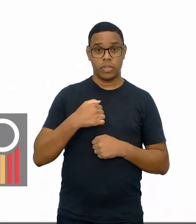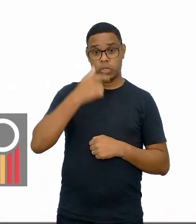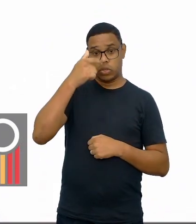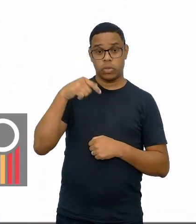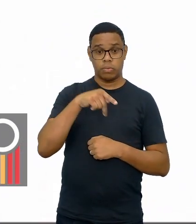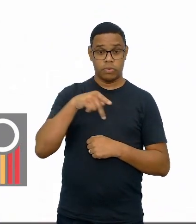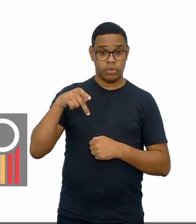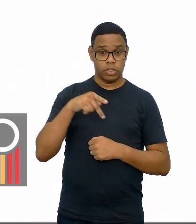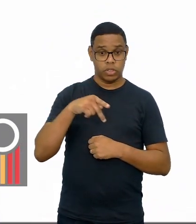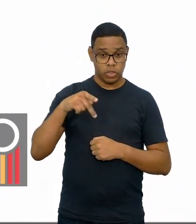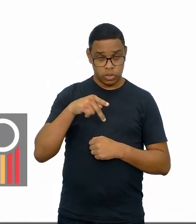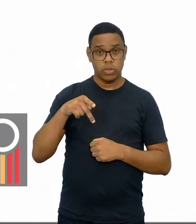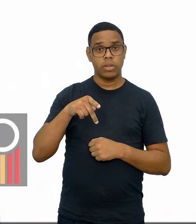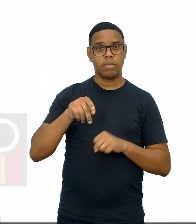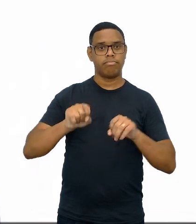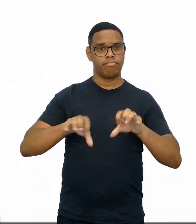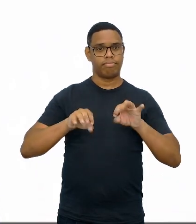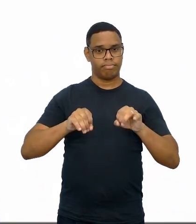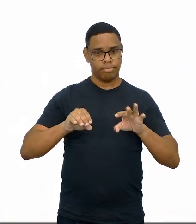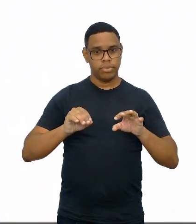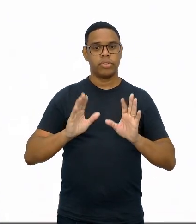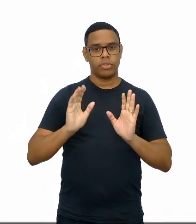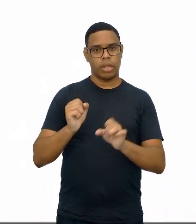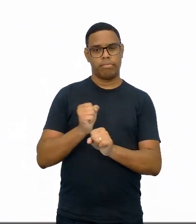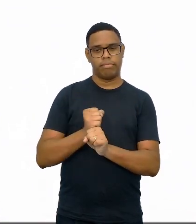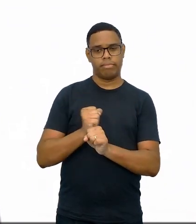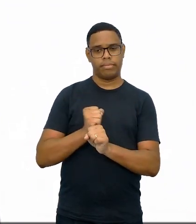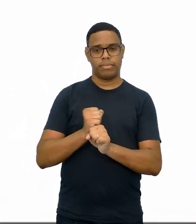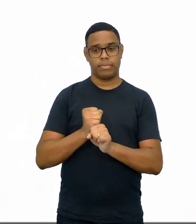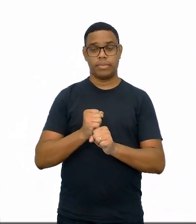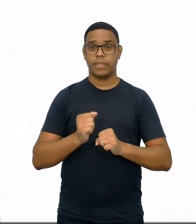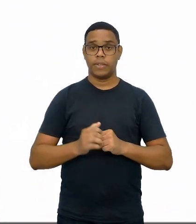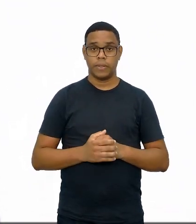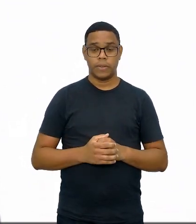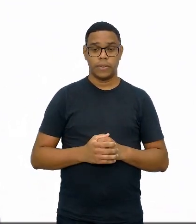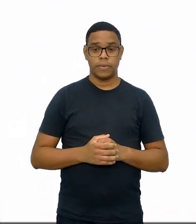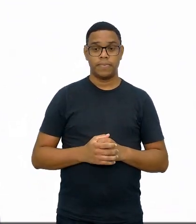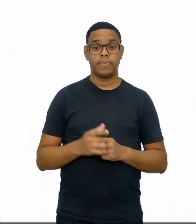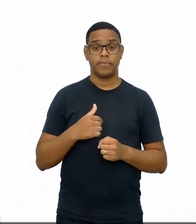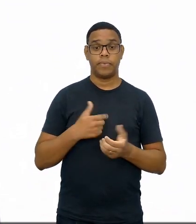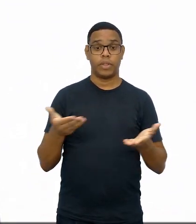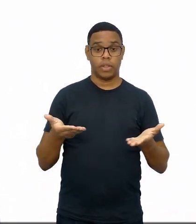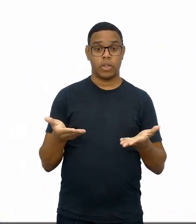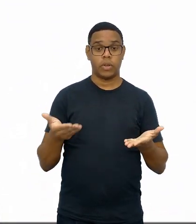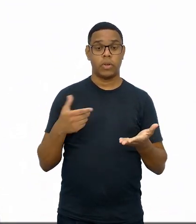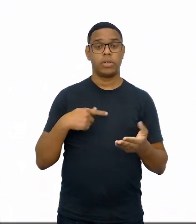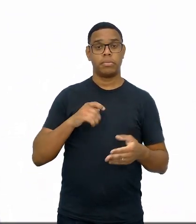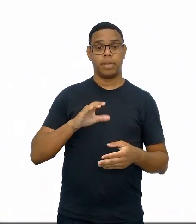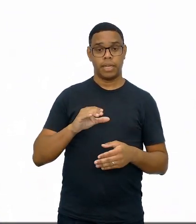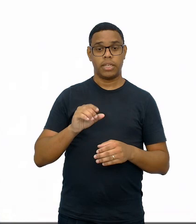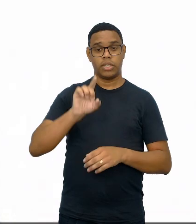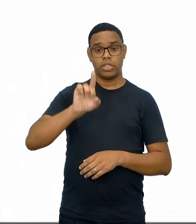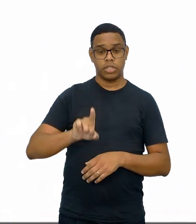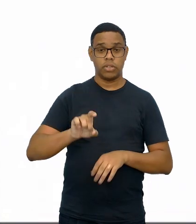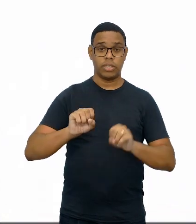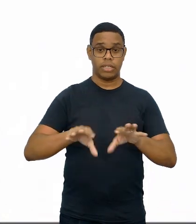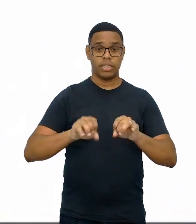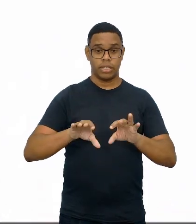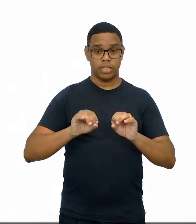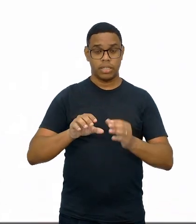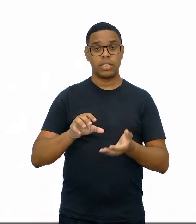professora efetiva da rede, já há bastante tempo, e estou como PEC na Diretoria de